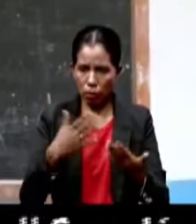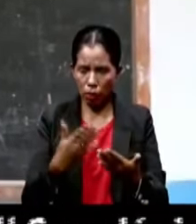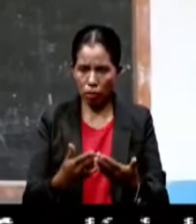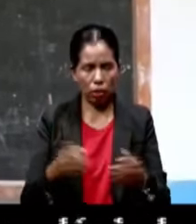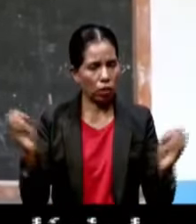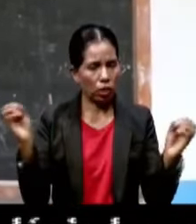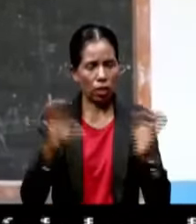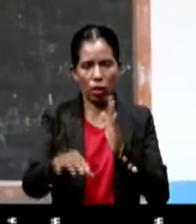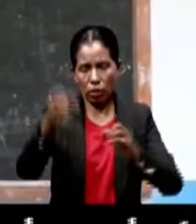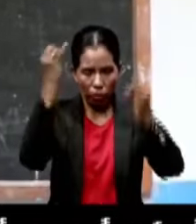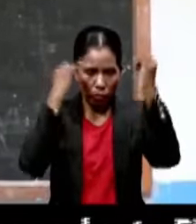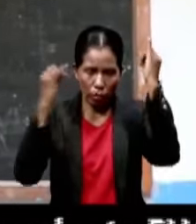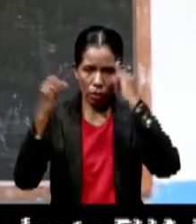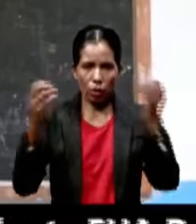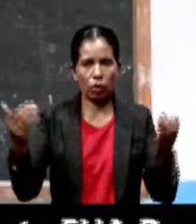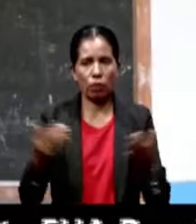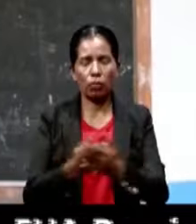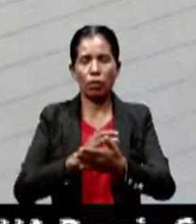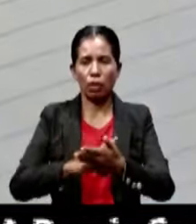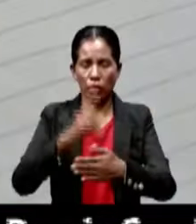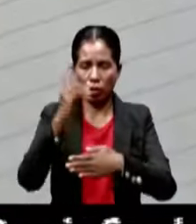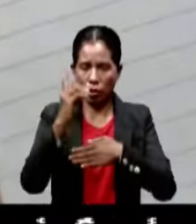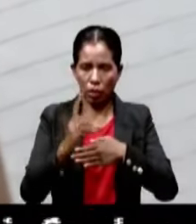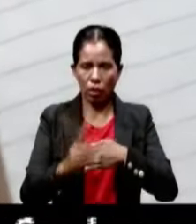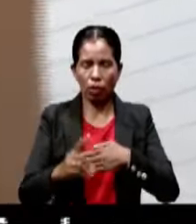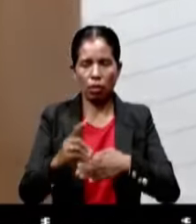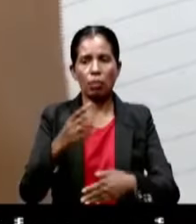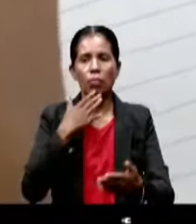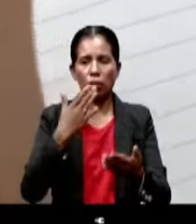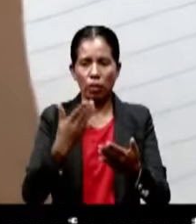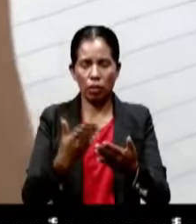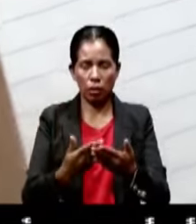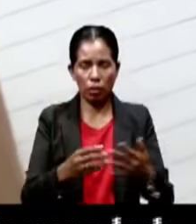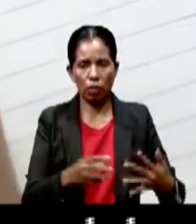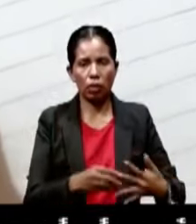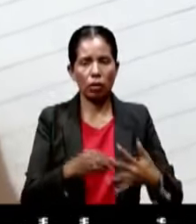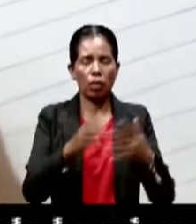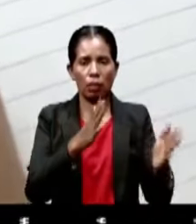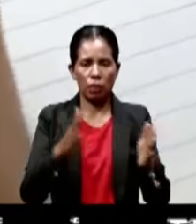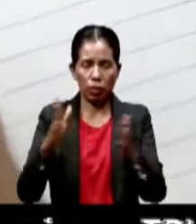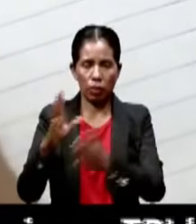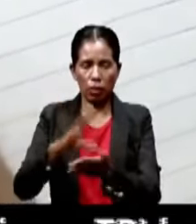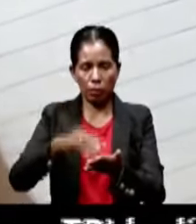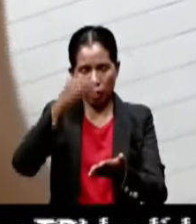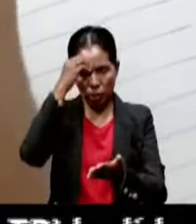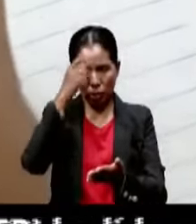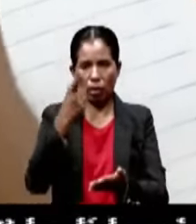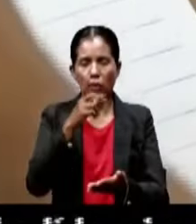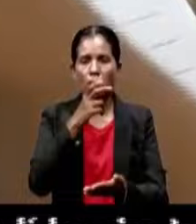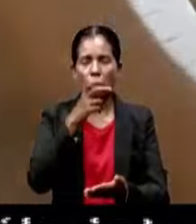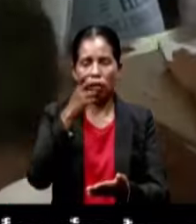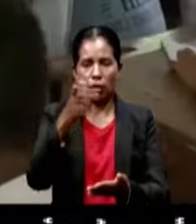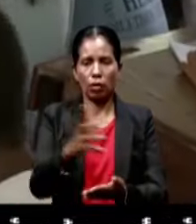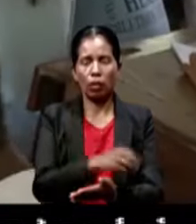sei la reta de informação foi a tu desenvolve capacidade intelectual e o livre processo aprende língua portuguesa.